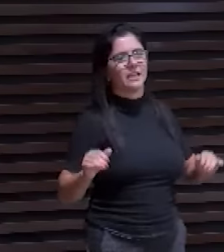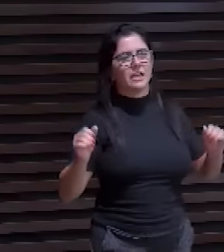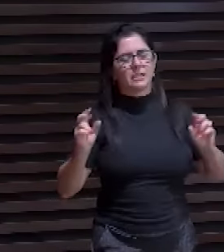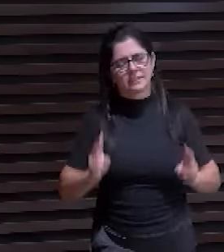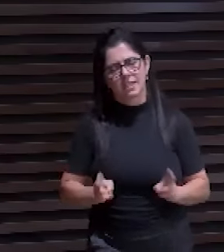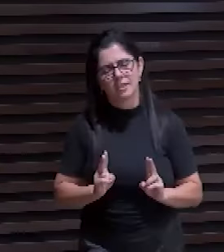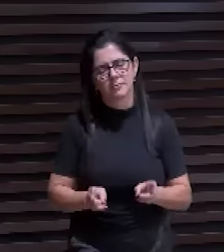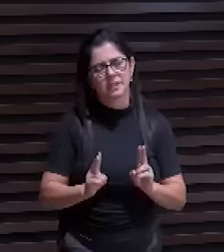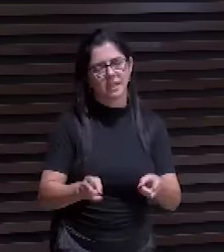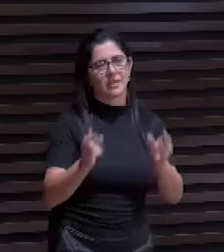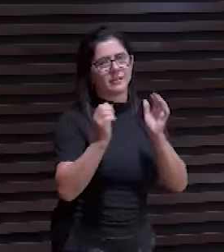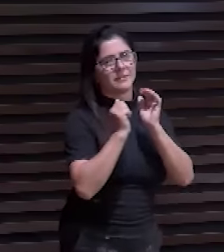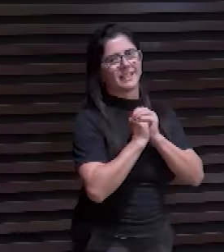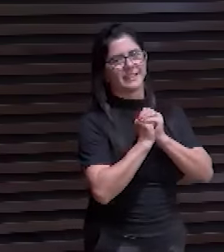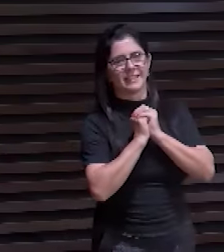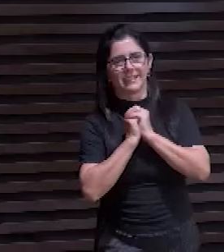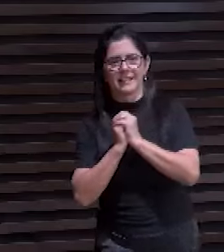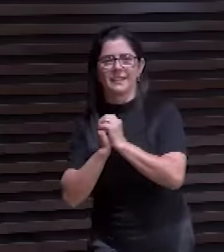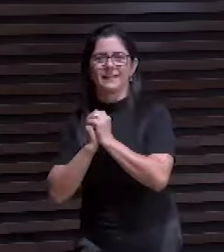sempre,